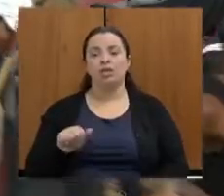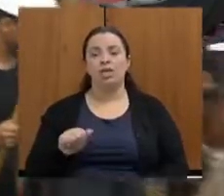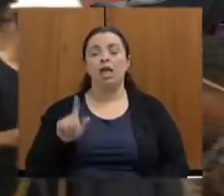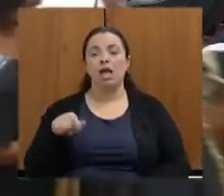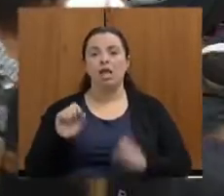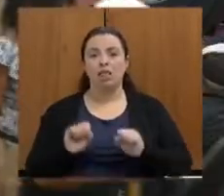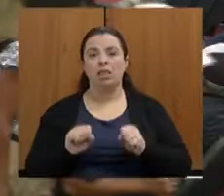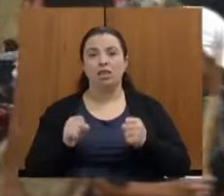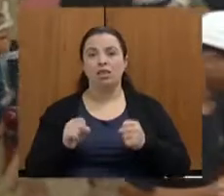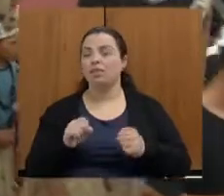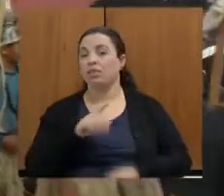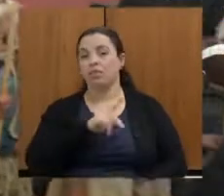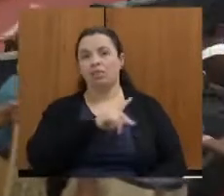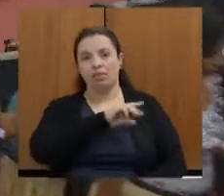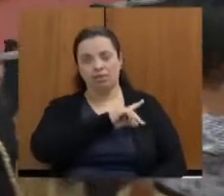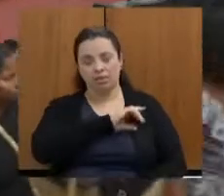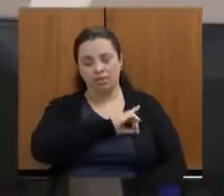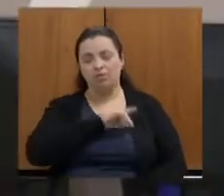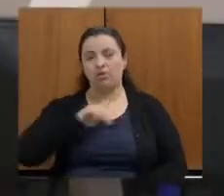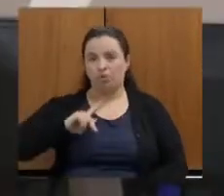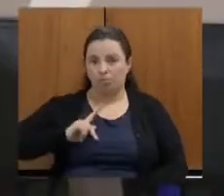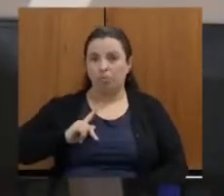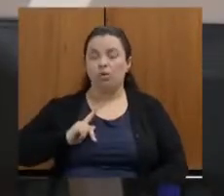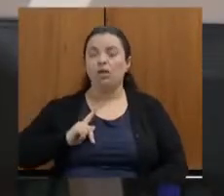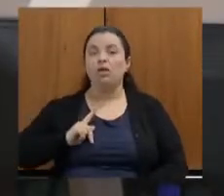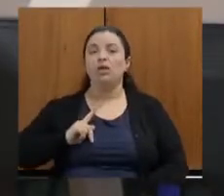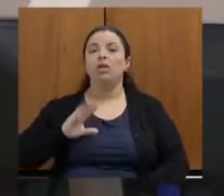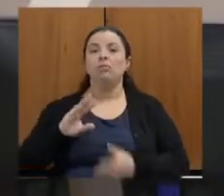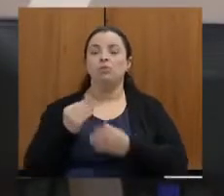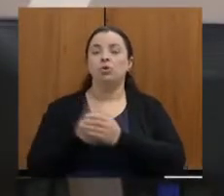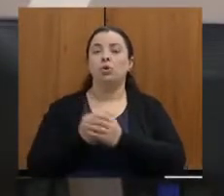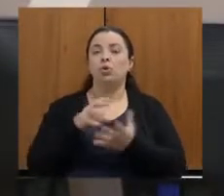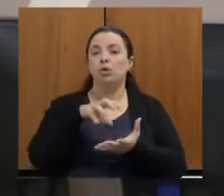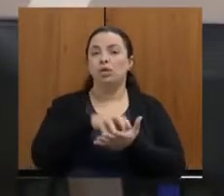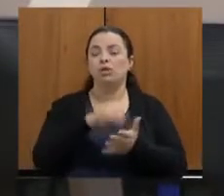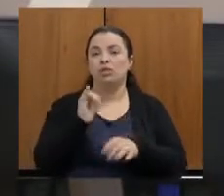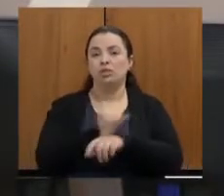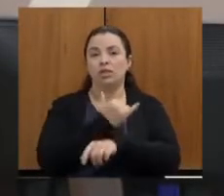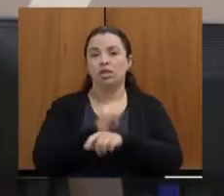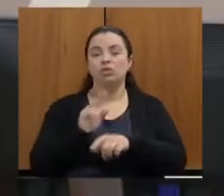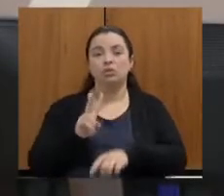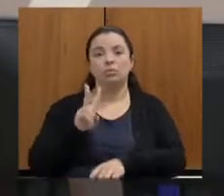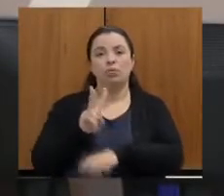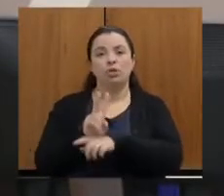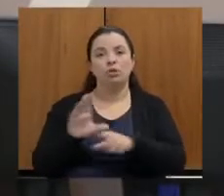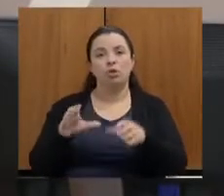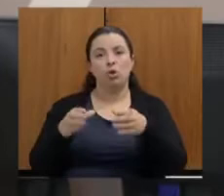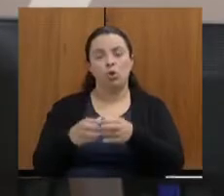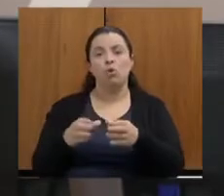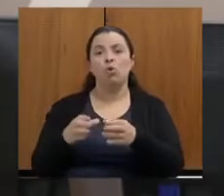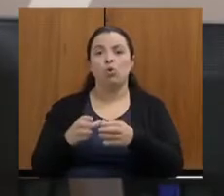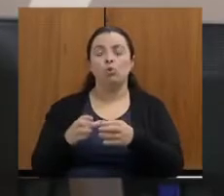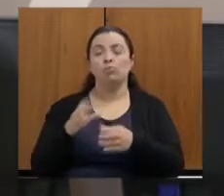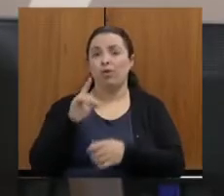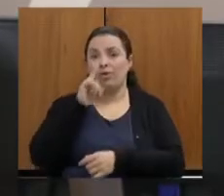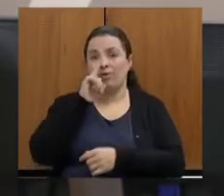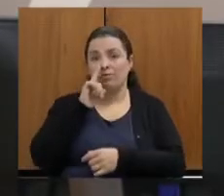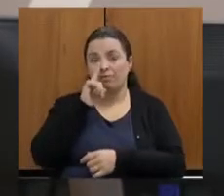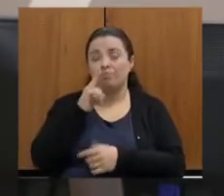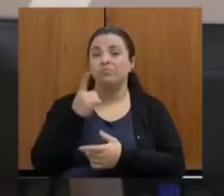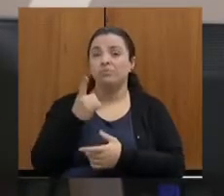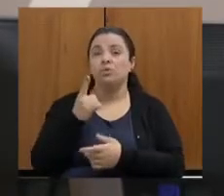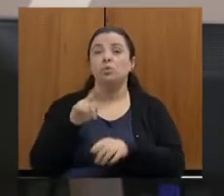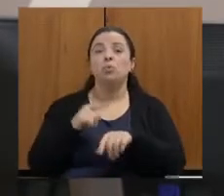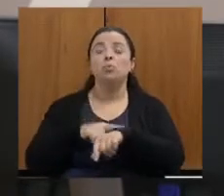defensora pública e integrante do núcleo estratégico de proteção aos vulneráveis em situação de crise da